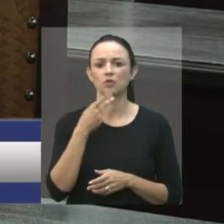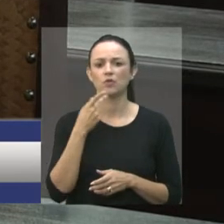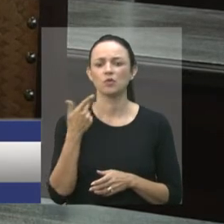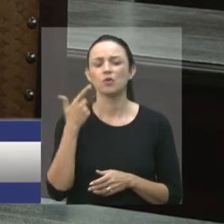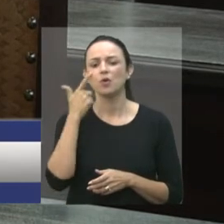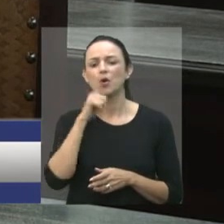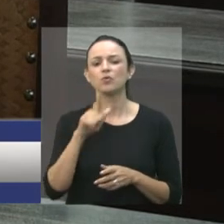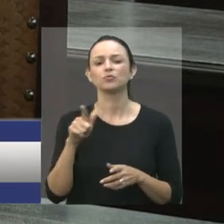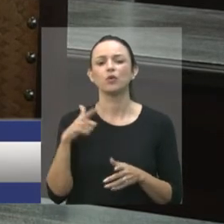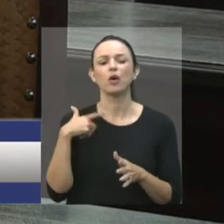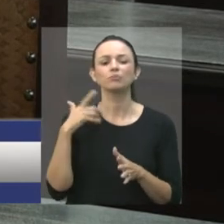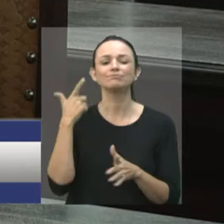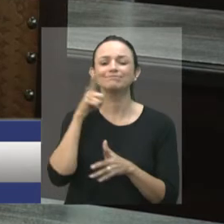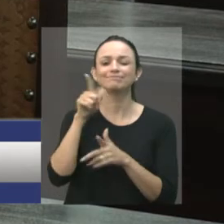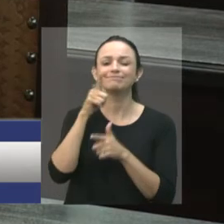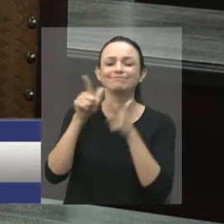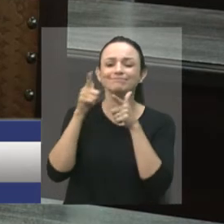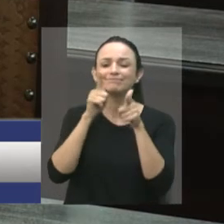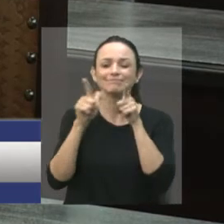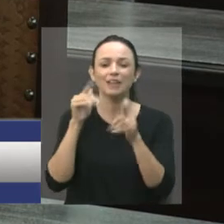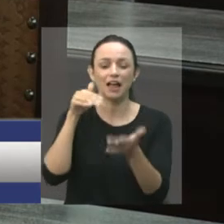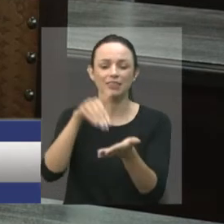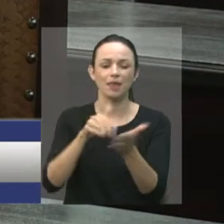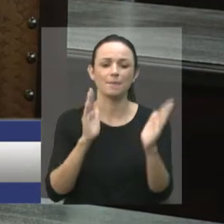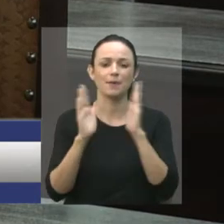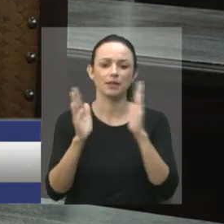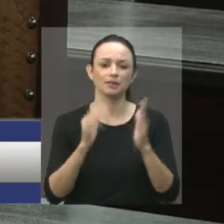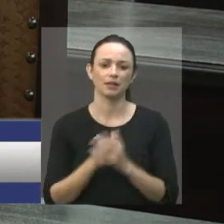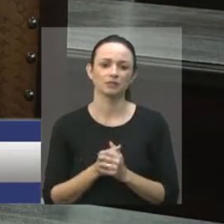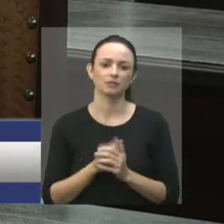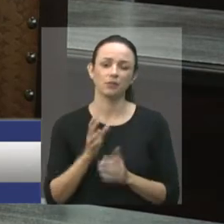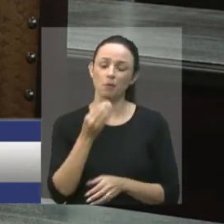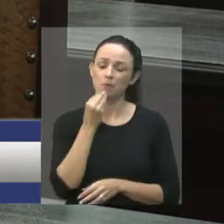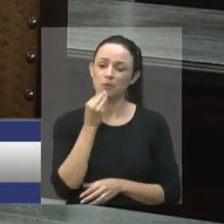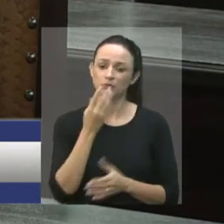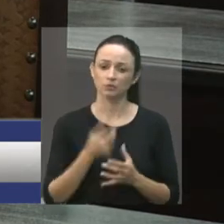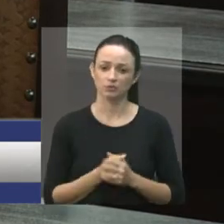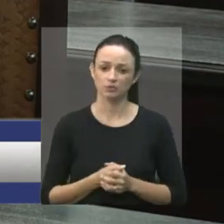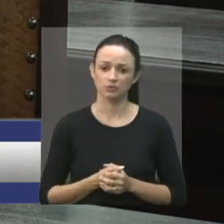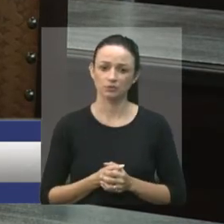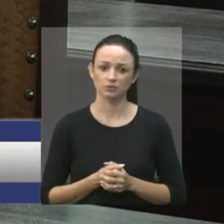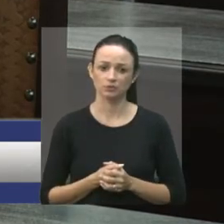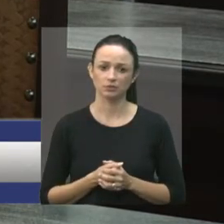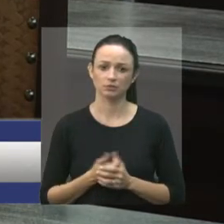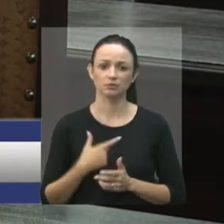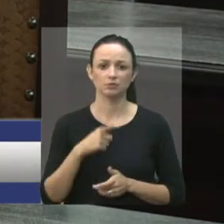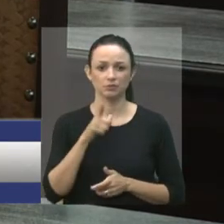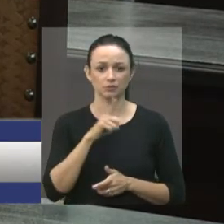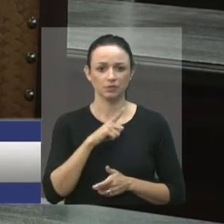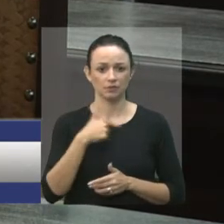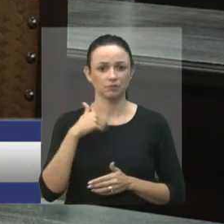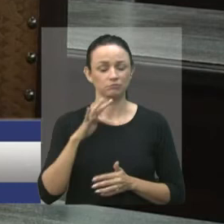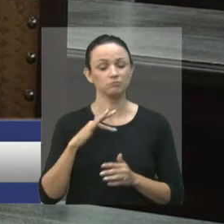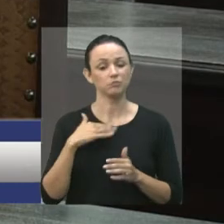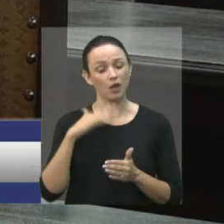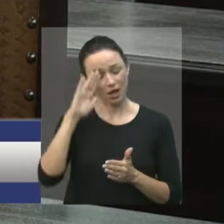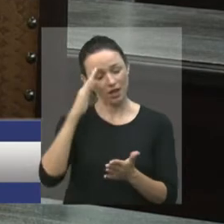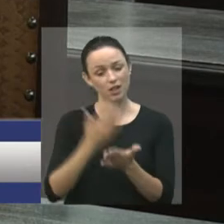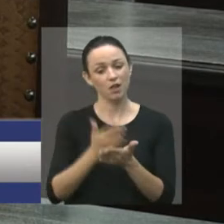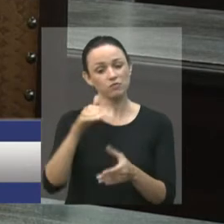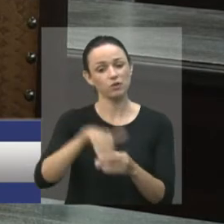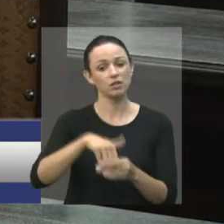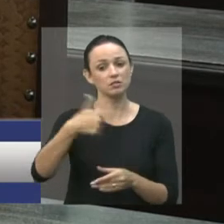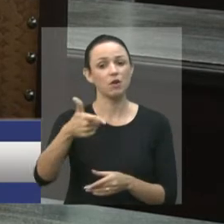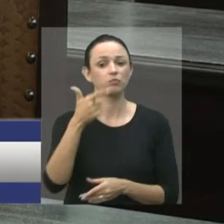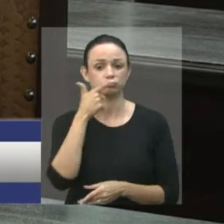louros, até o final do mandato ele vai entregar. A gente teve a oportunidade e acredito que teremos ainda através da votação,